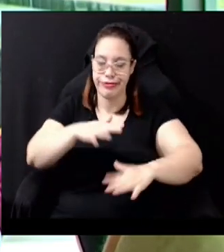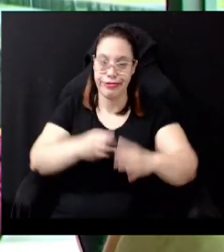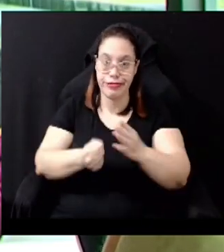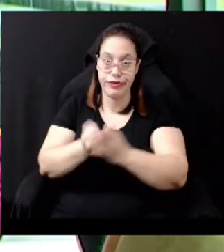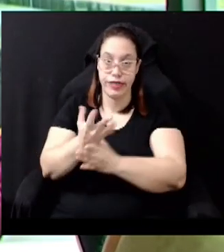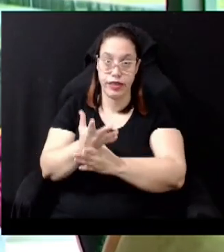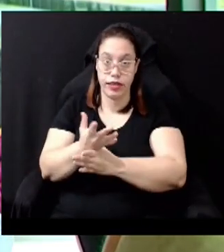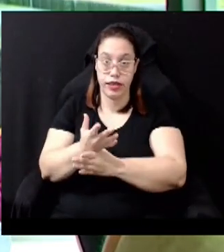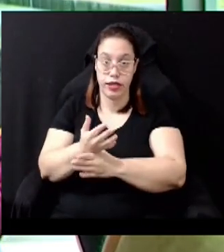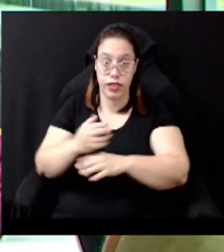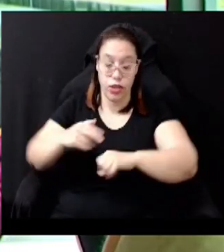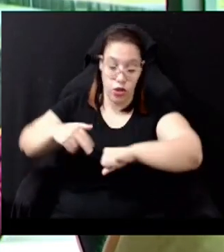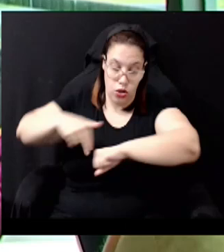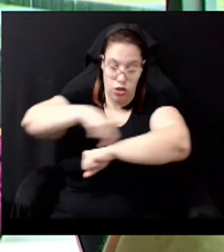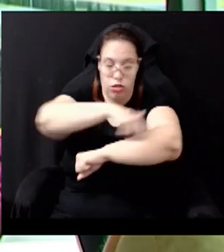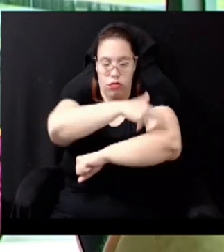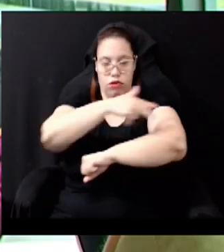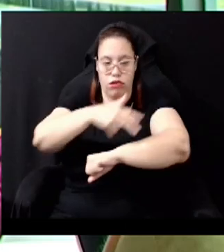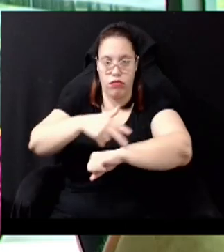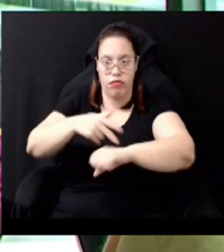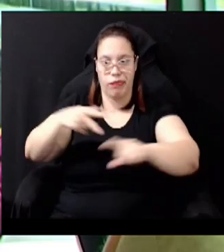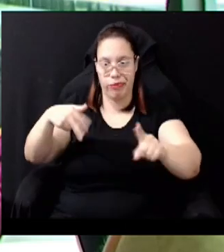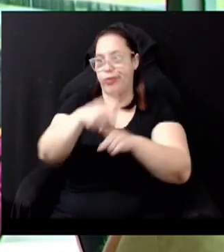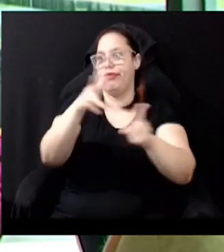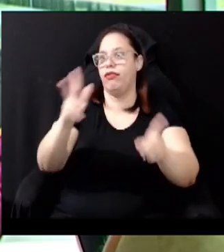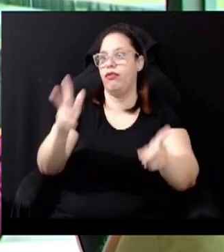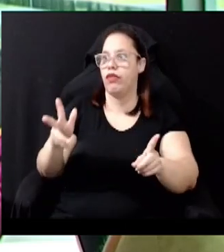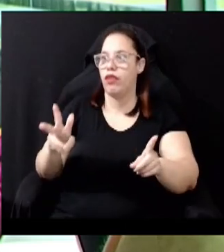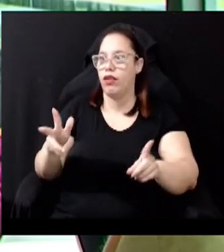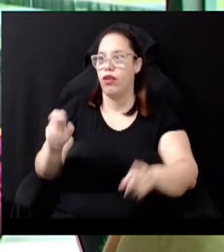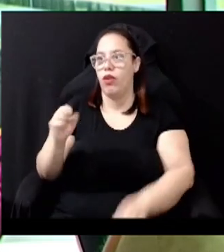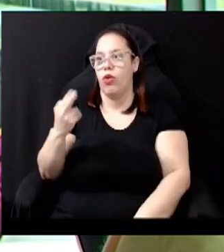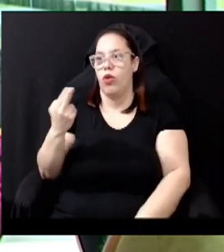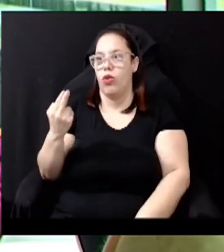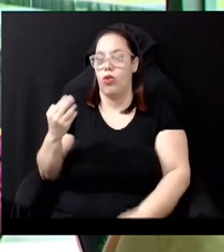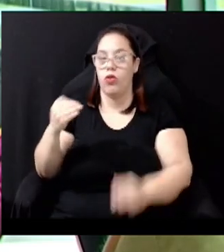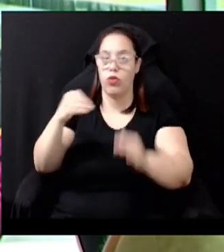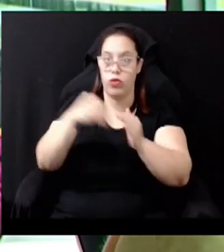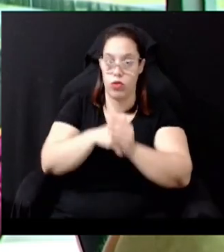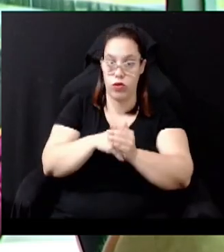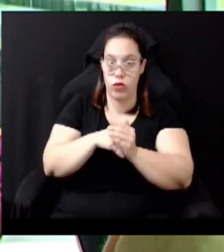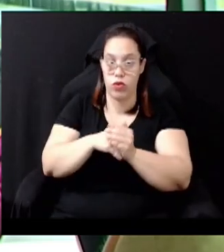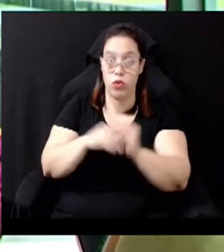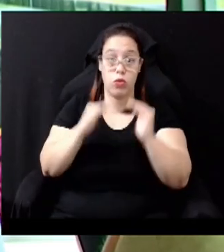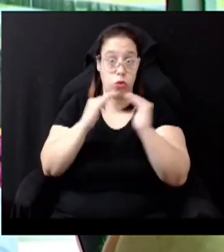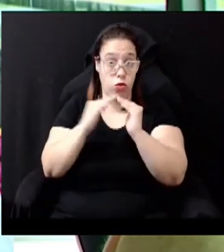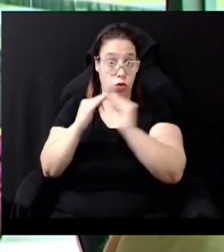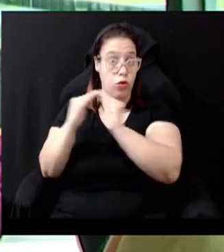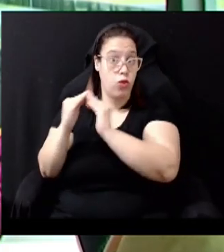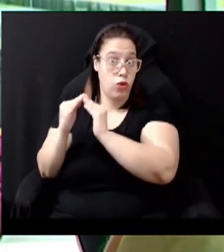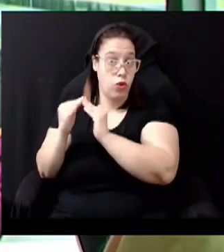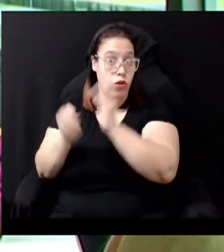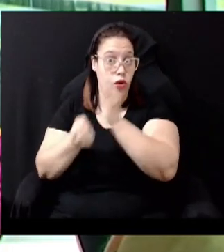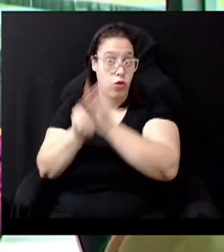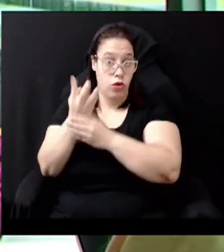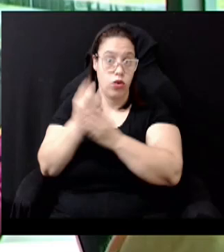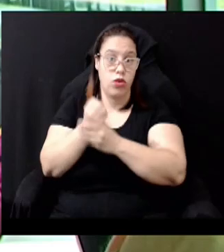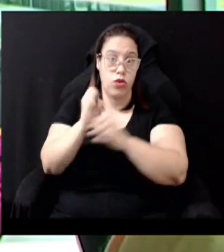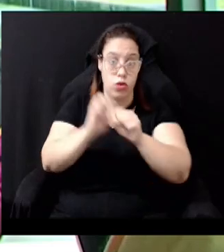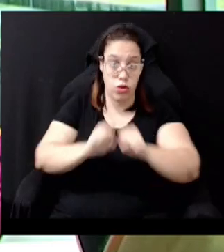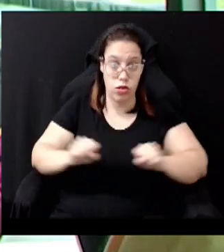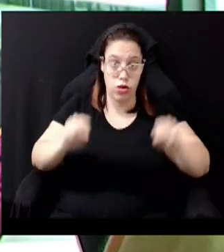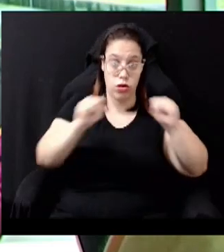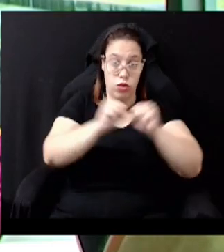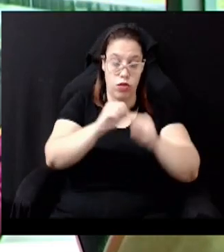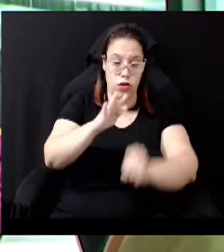atravessar uma rua, correr o risco de ser atropelado ou entrar numa área onde as pessoas moram, a gente cria todo um sistema de passagem de fauna,